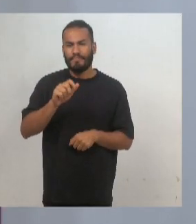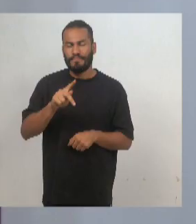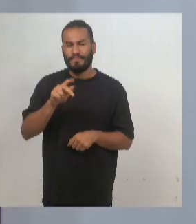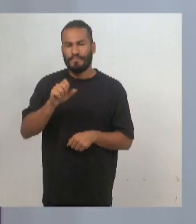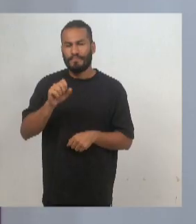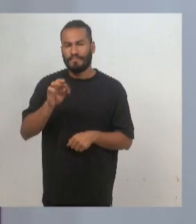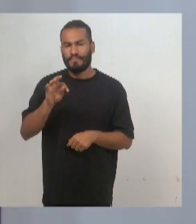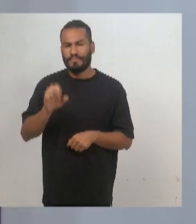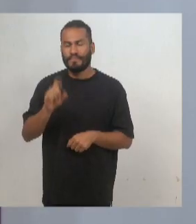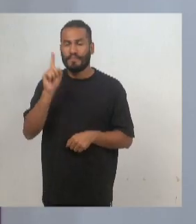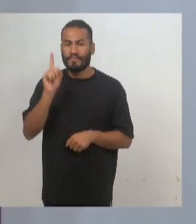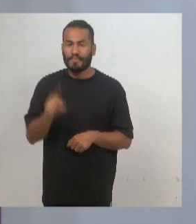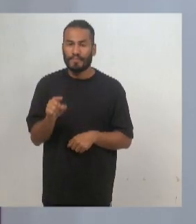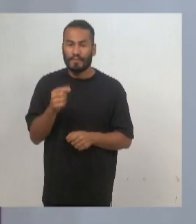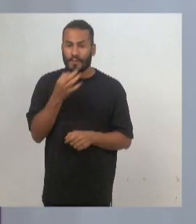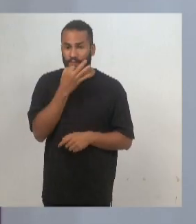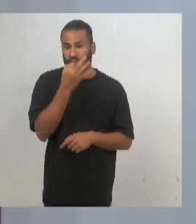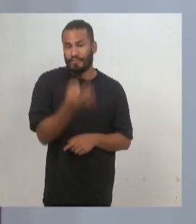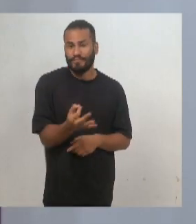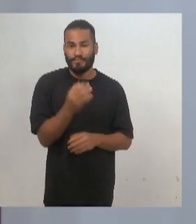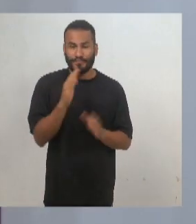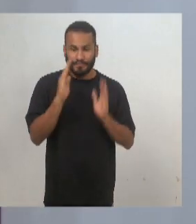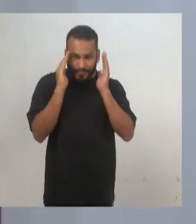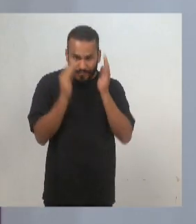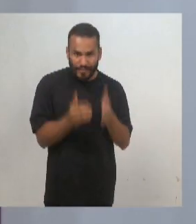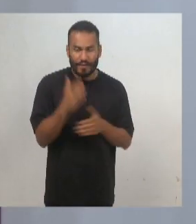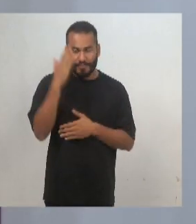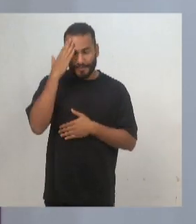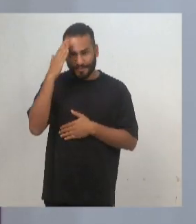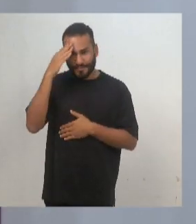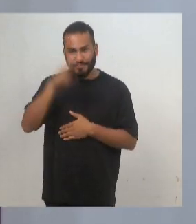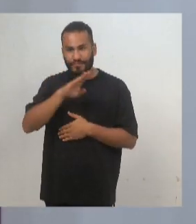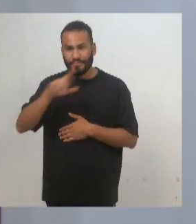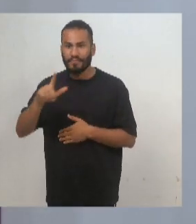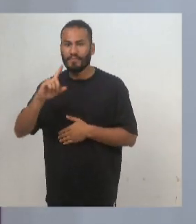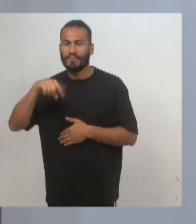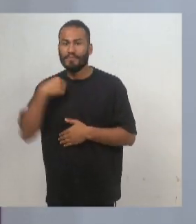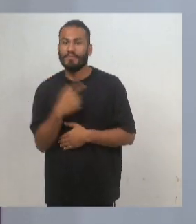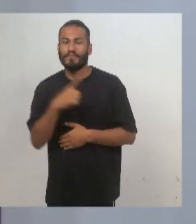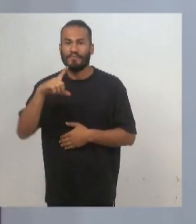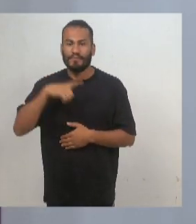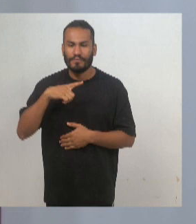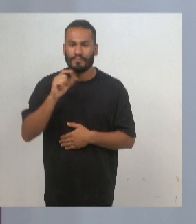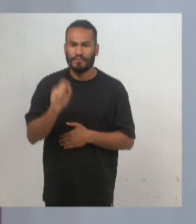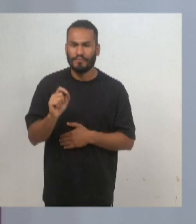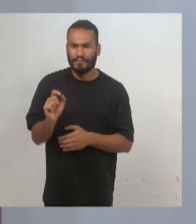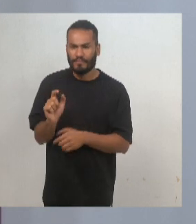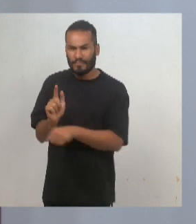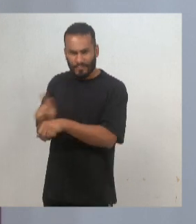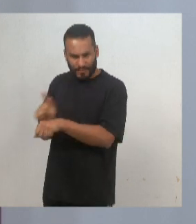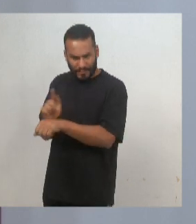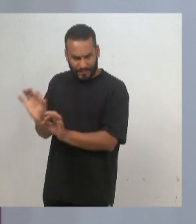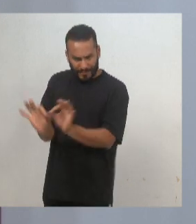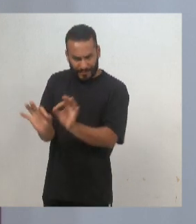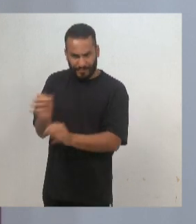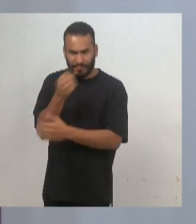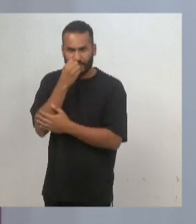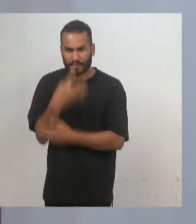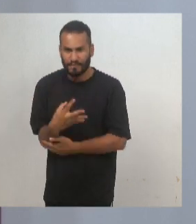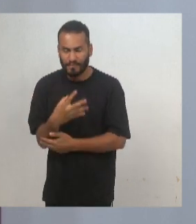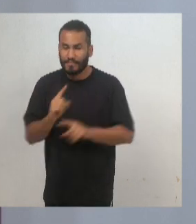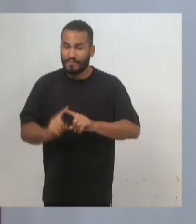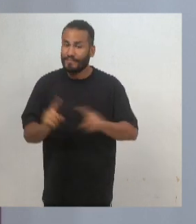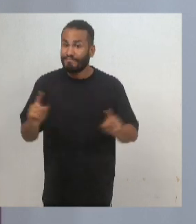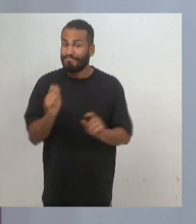são recomendações de especialistas. A gente sabe que em Blumenau a gente tem gestões muito boas,